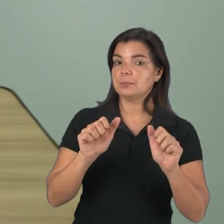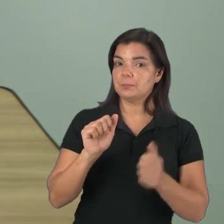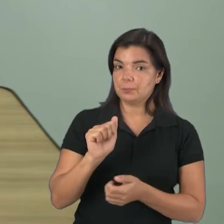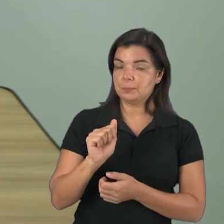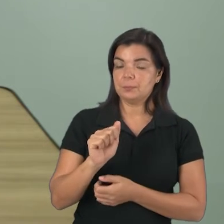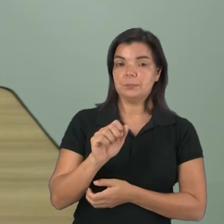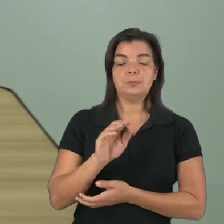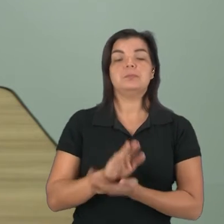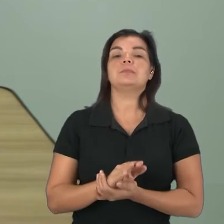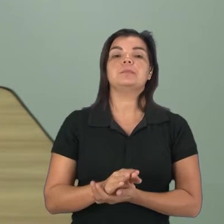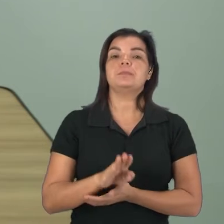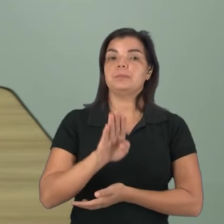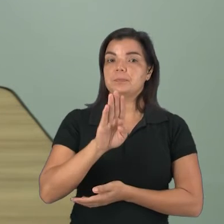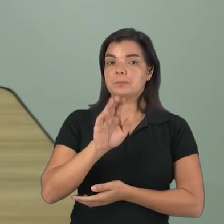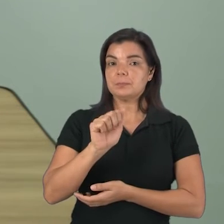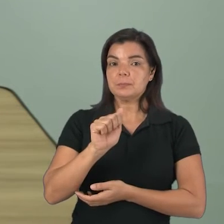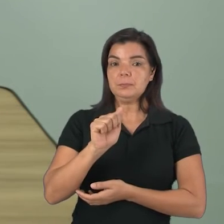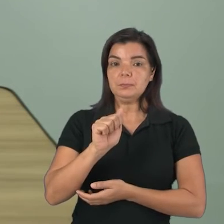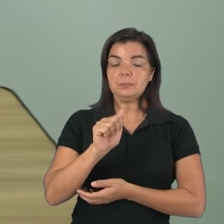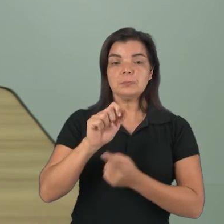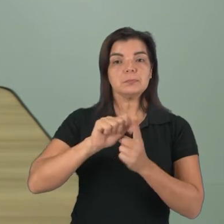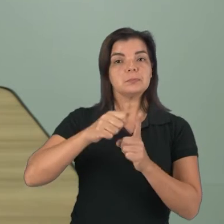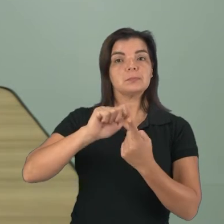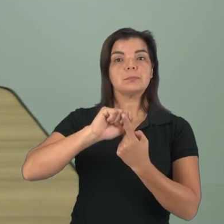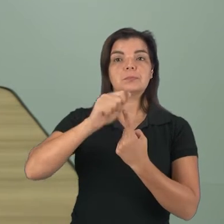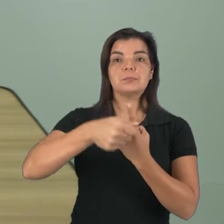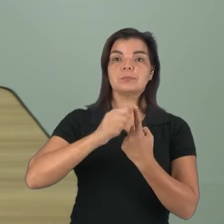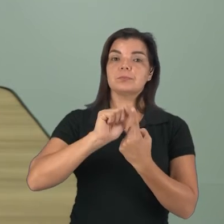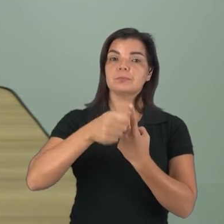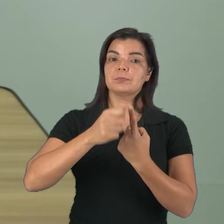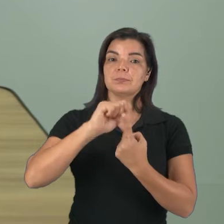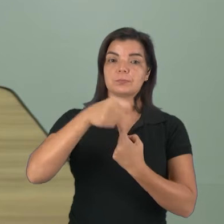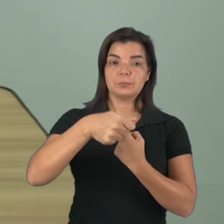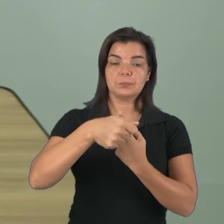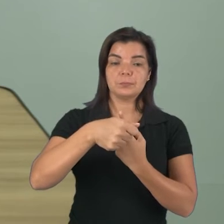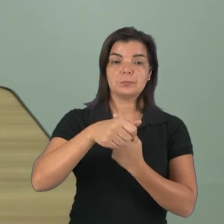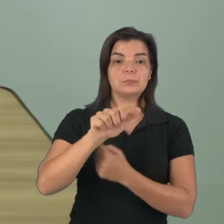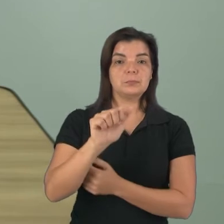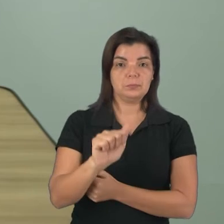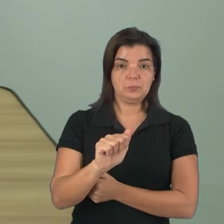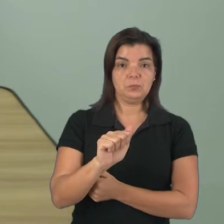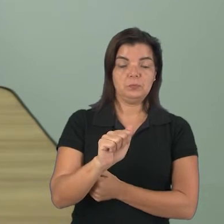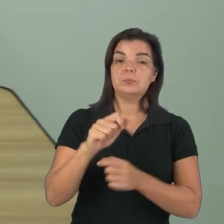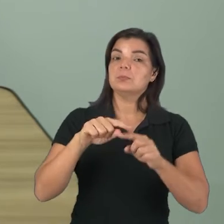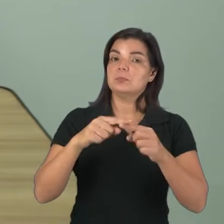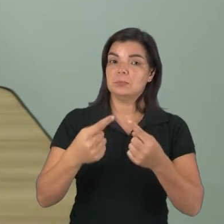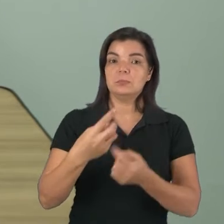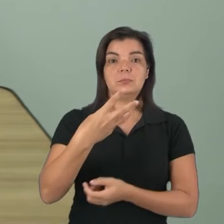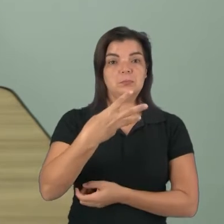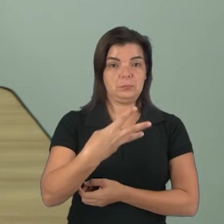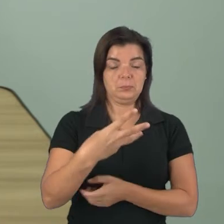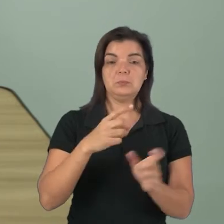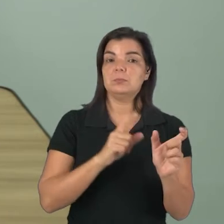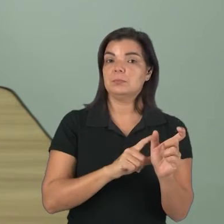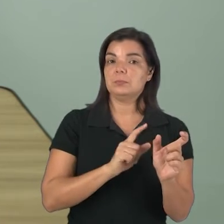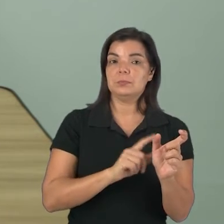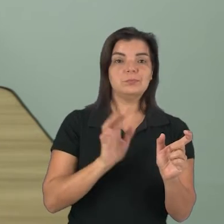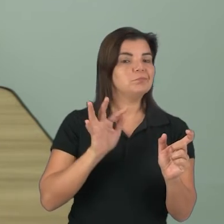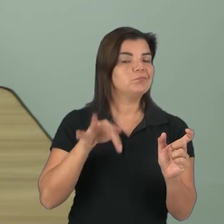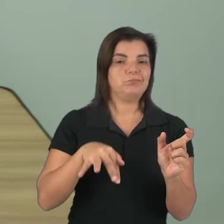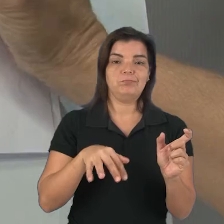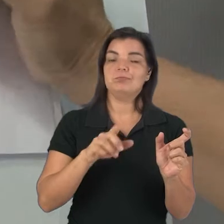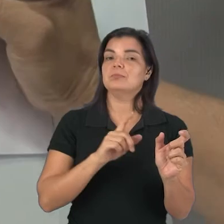vamos falar banana qual é a última letra que eu estou falando Ah mas as Três Palavrinhas